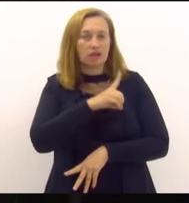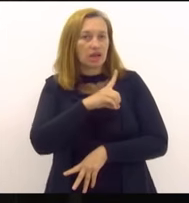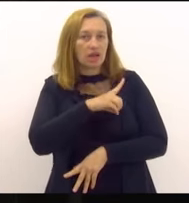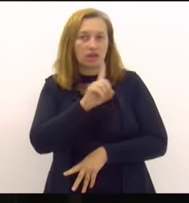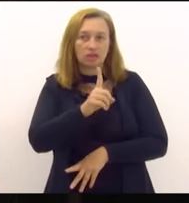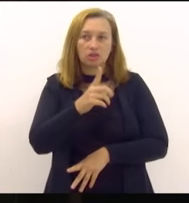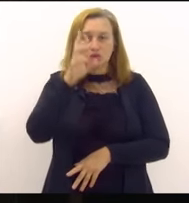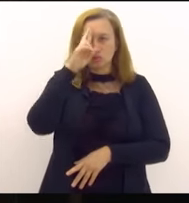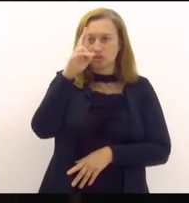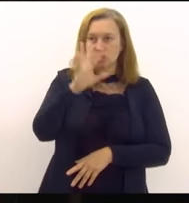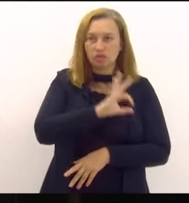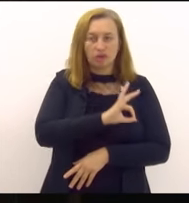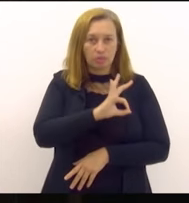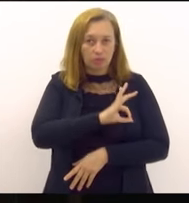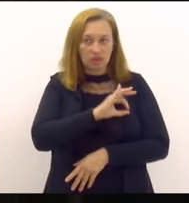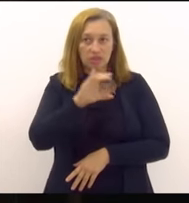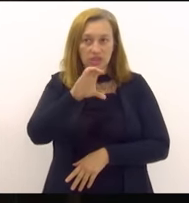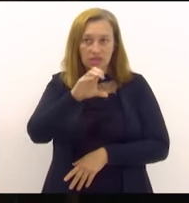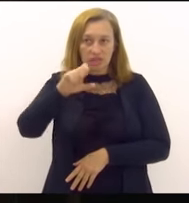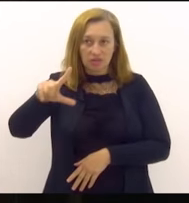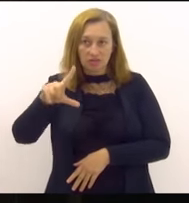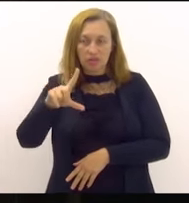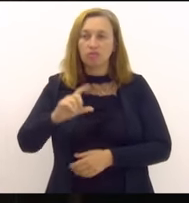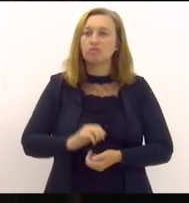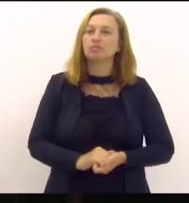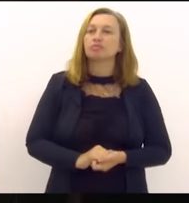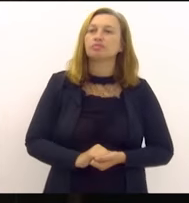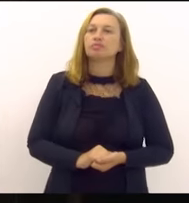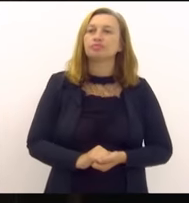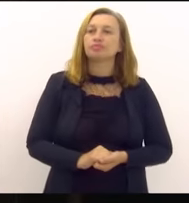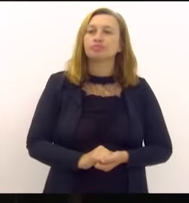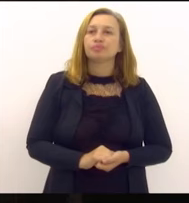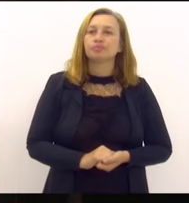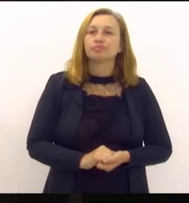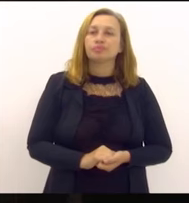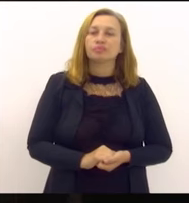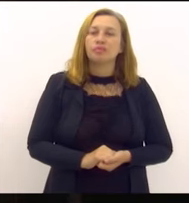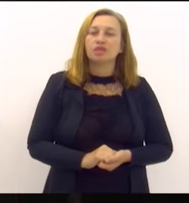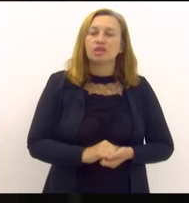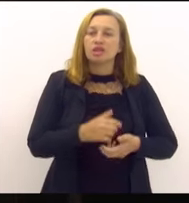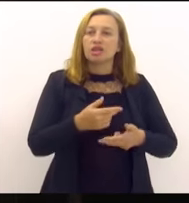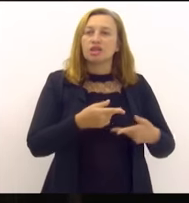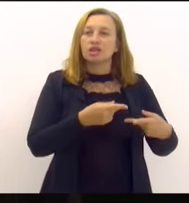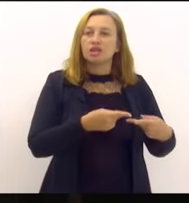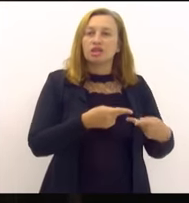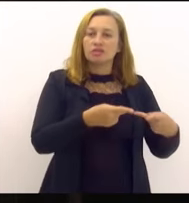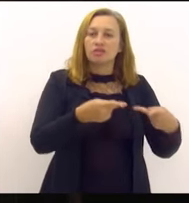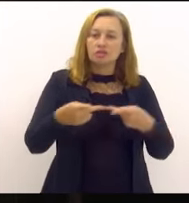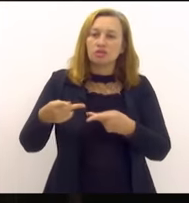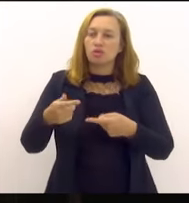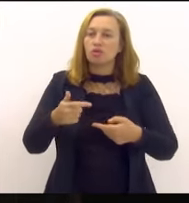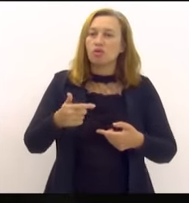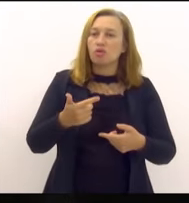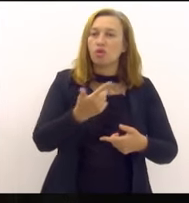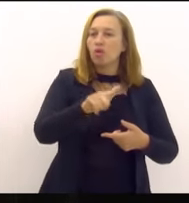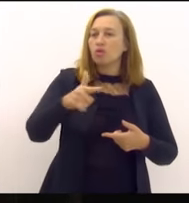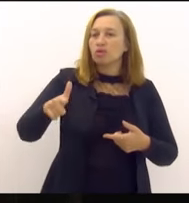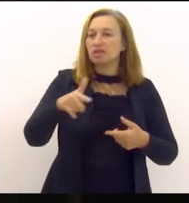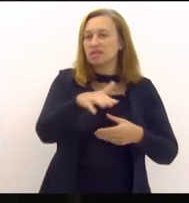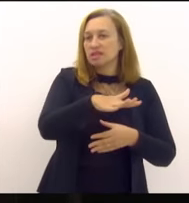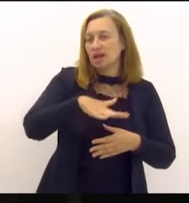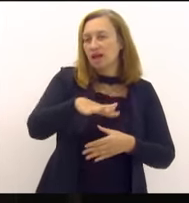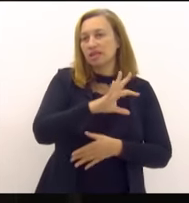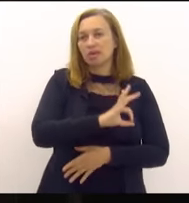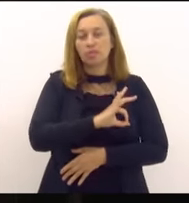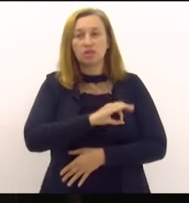Um chefe da Polícia Civil que teve passagem por outras funções da Polícia Civil, obviamente que